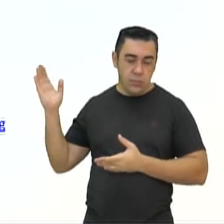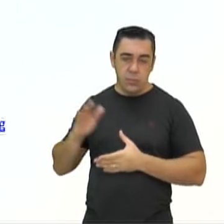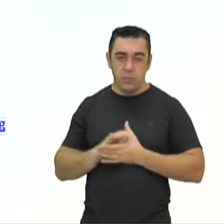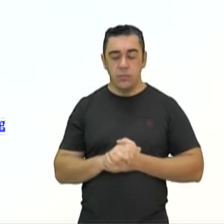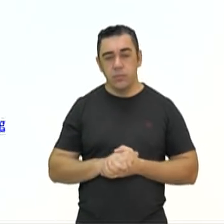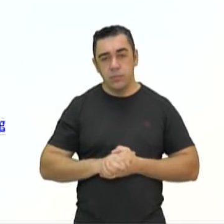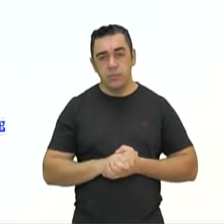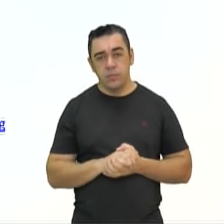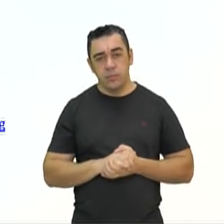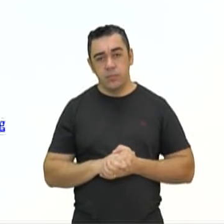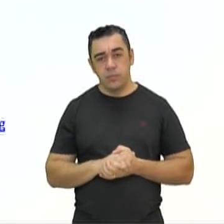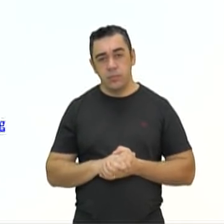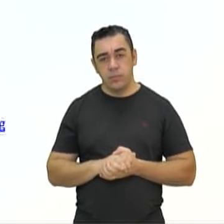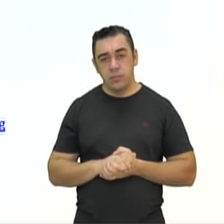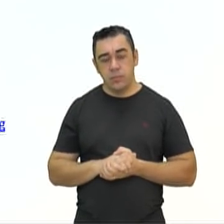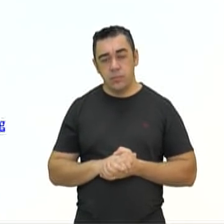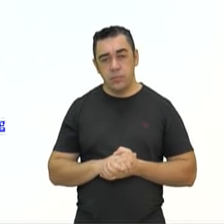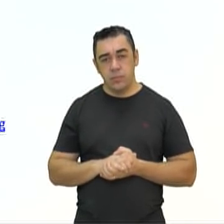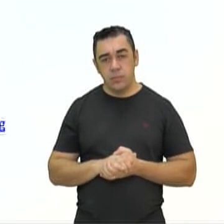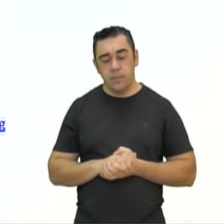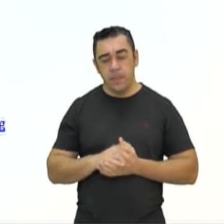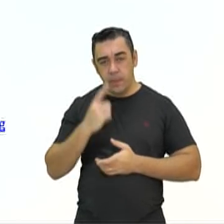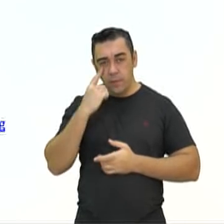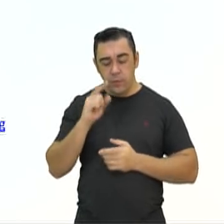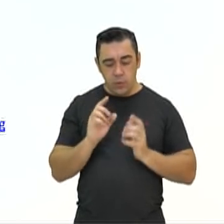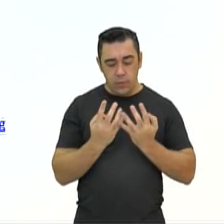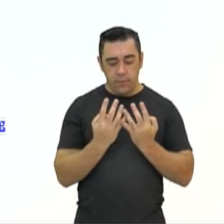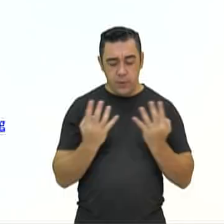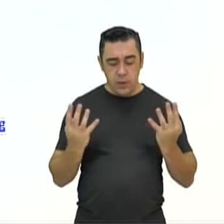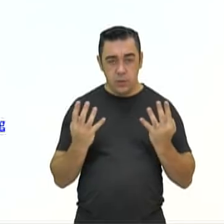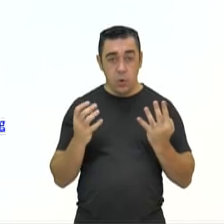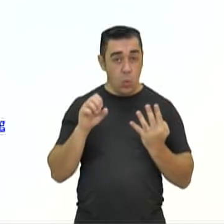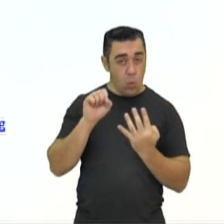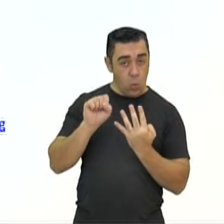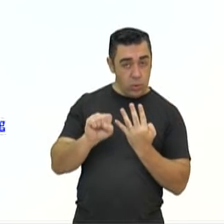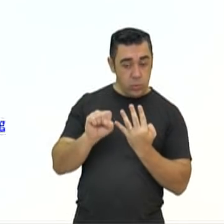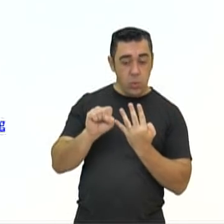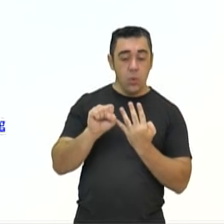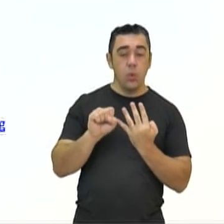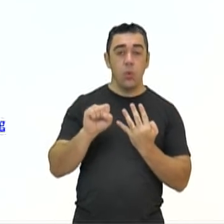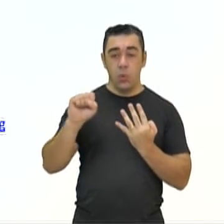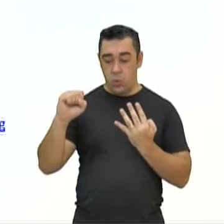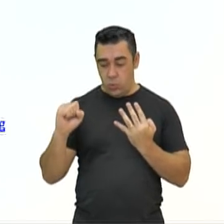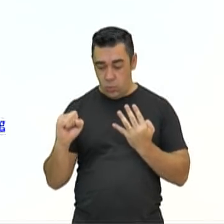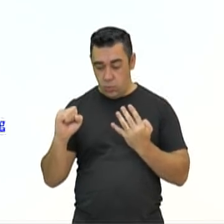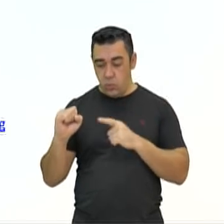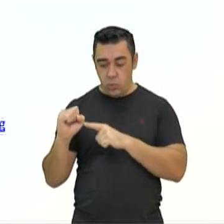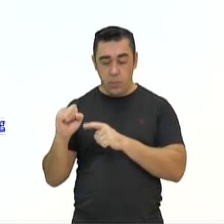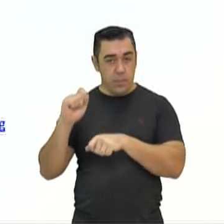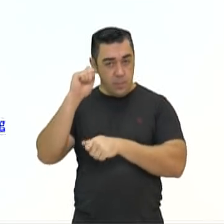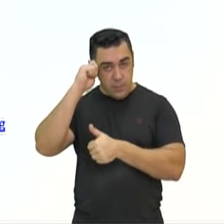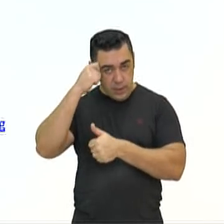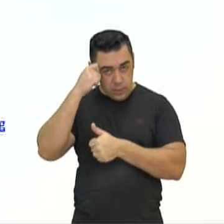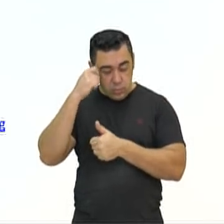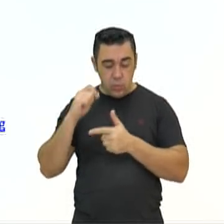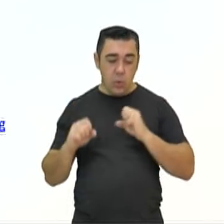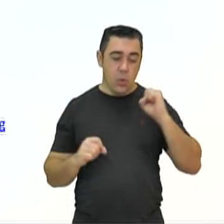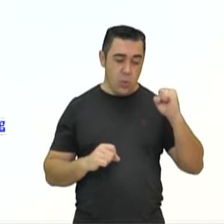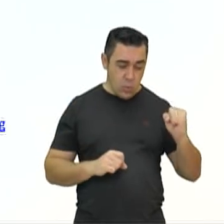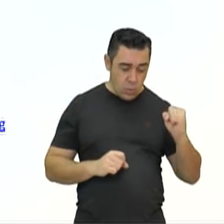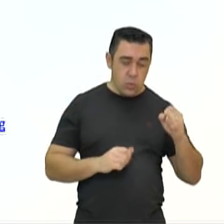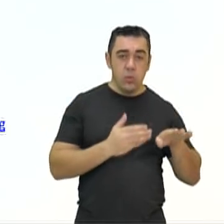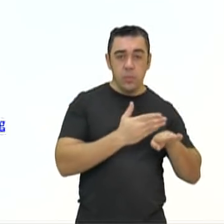8 peões. 8 peões no jogo? Não é 8 peões no jogo, é 8 peões para cada jogador. Então, são 8 peões